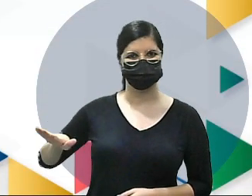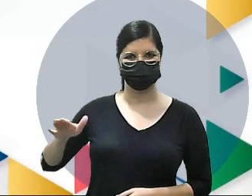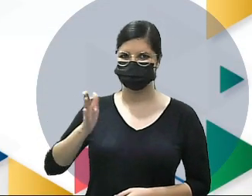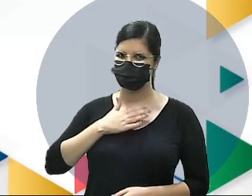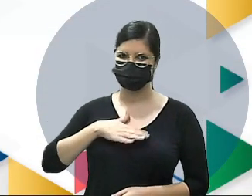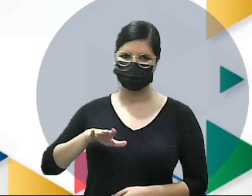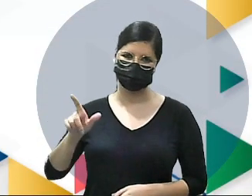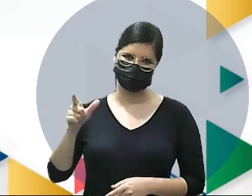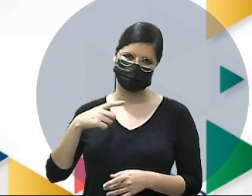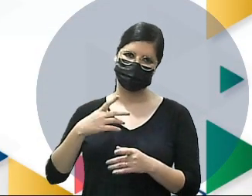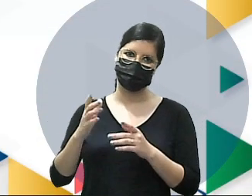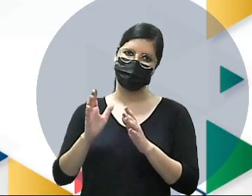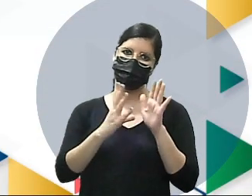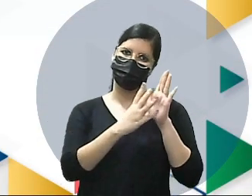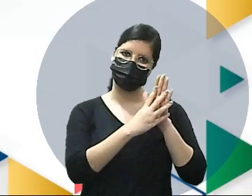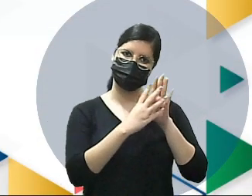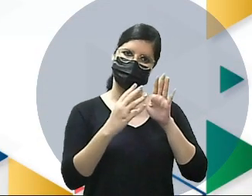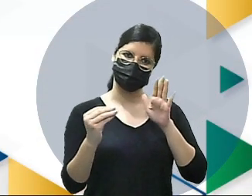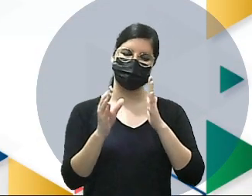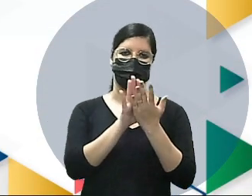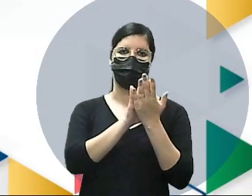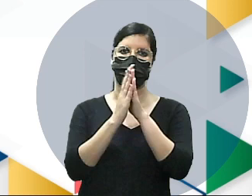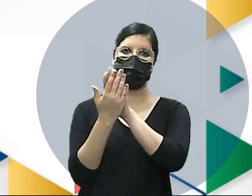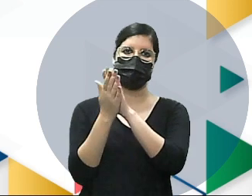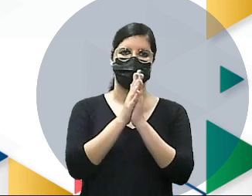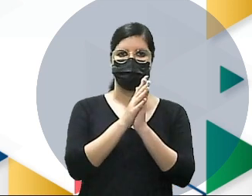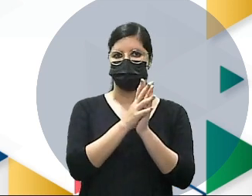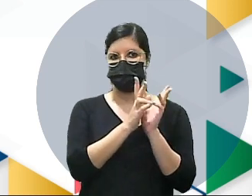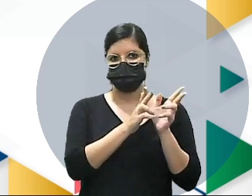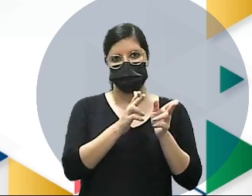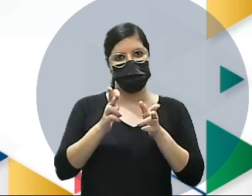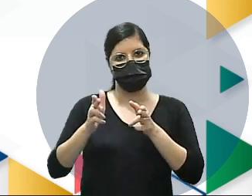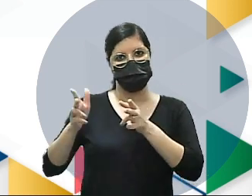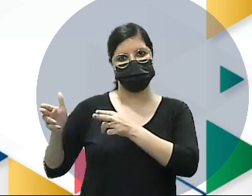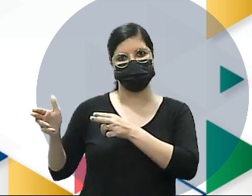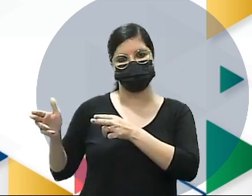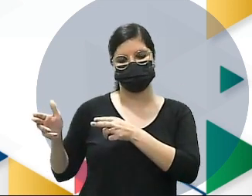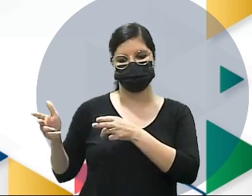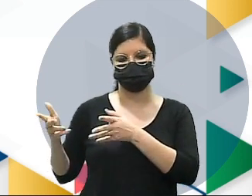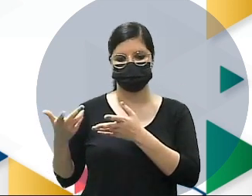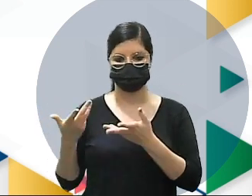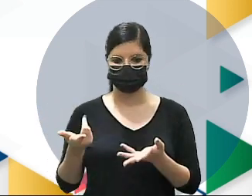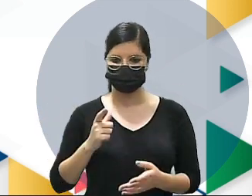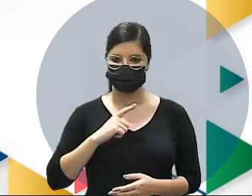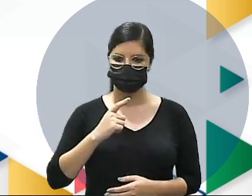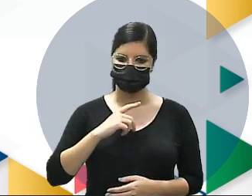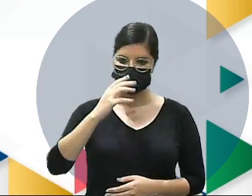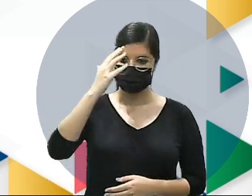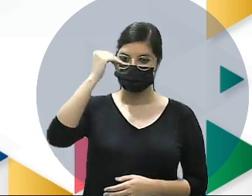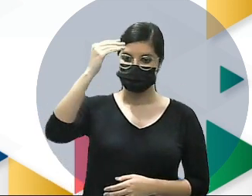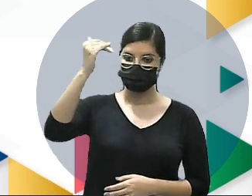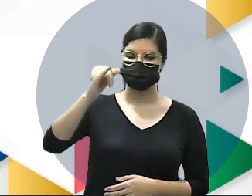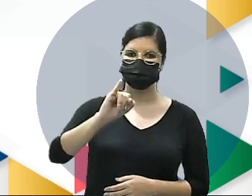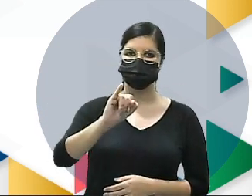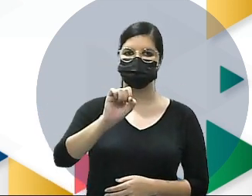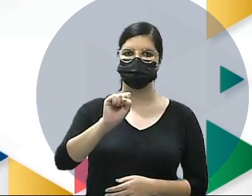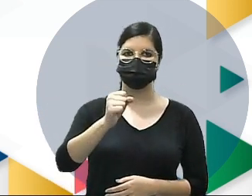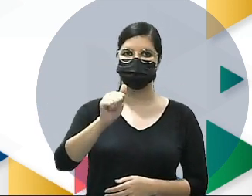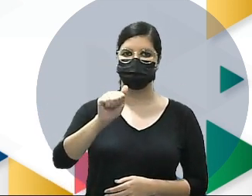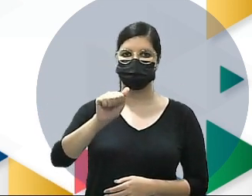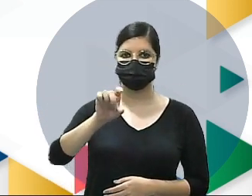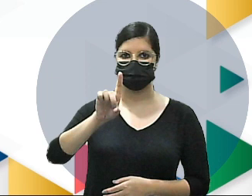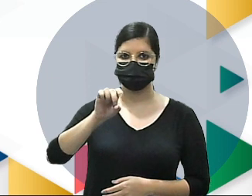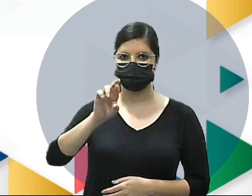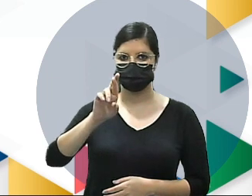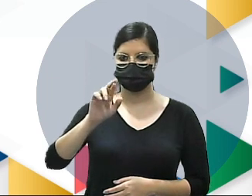digamos assim daquele modelo padrão fechado de dança então sugerem nomes como o da Isadora Duncan né